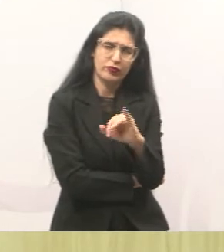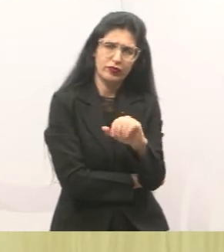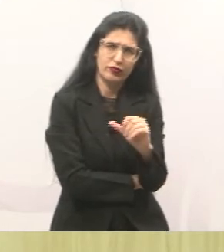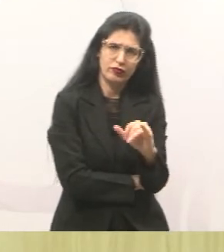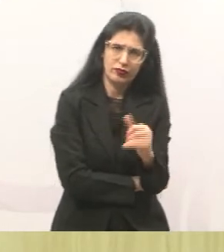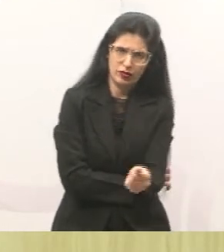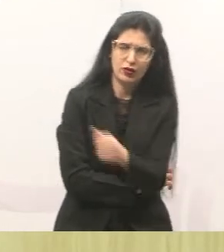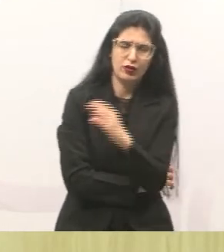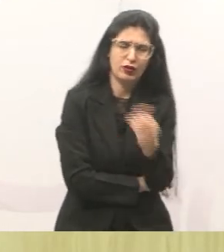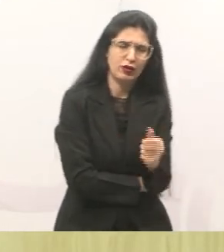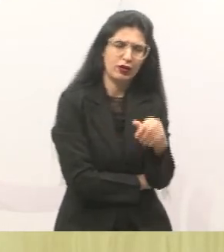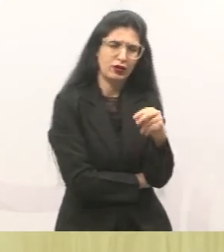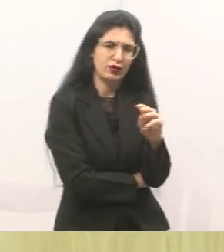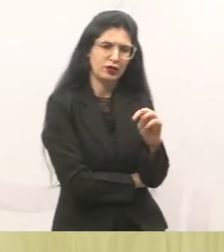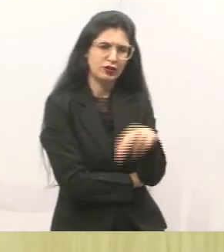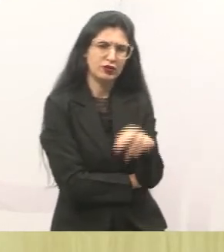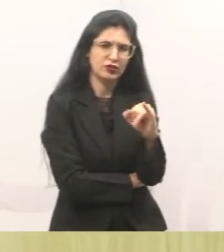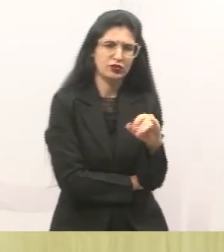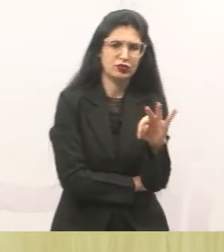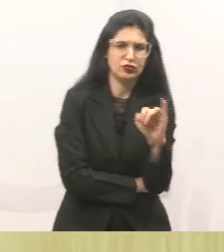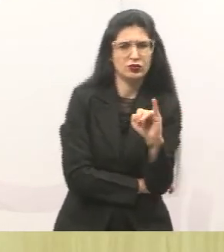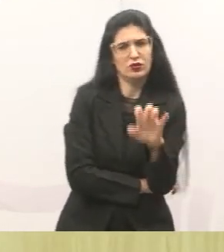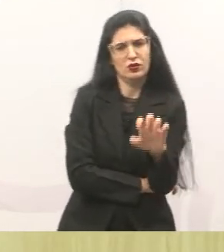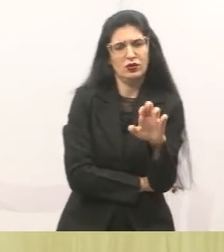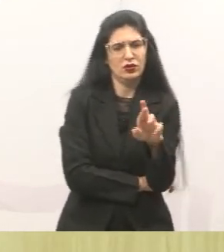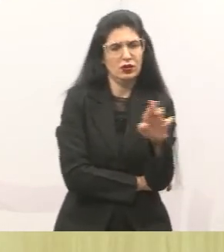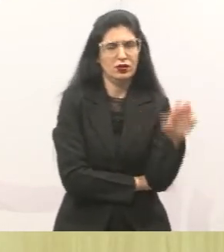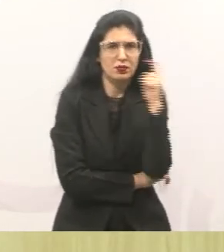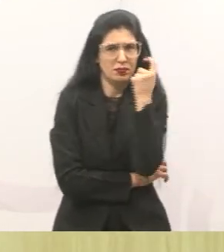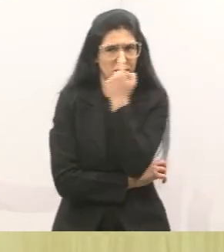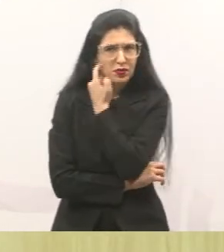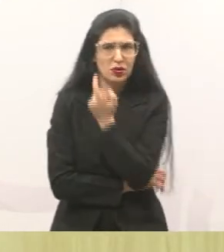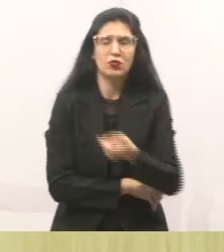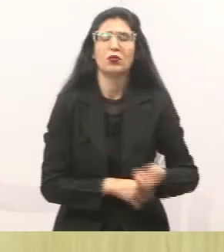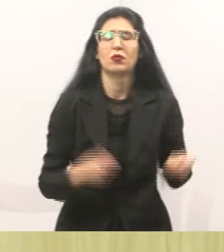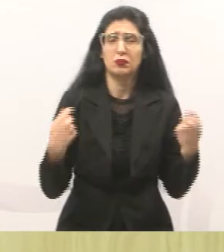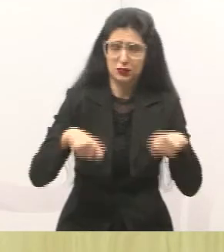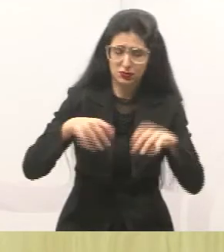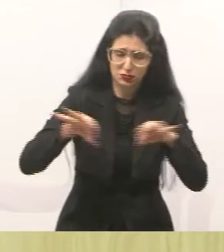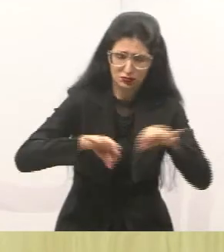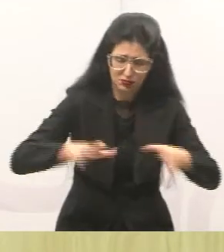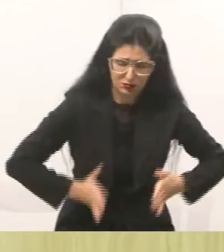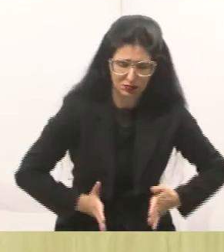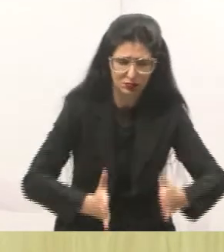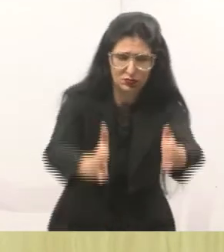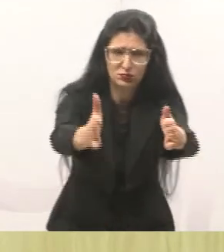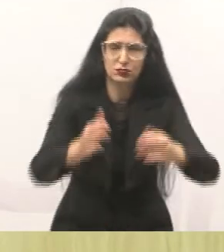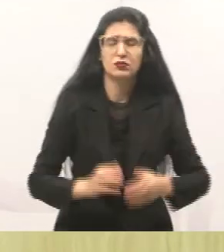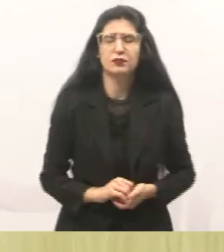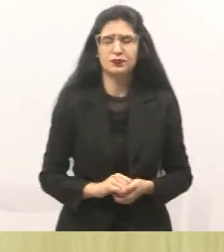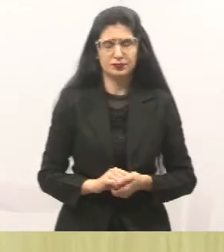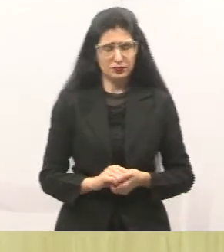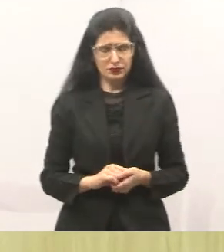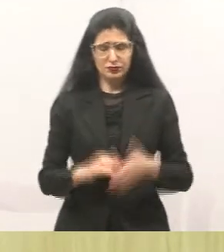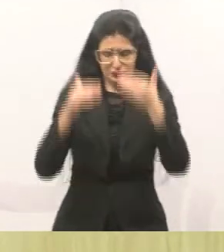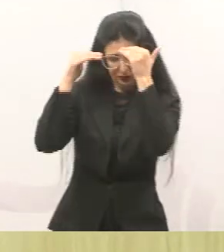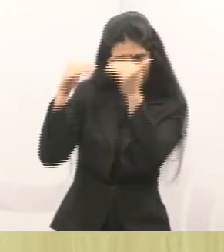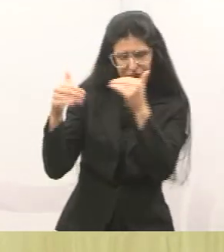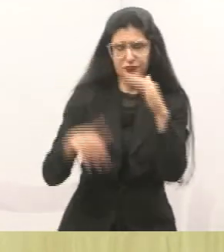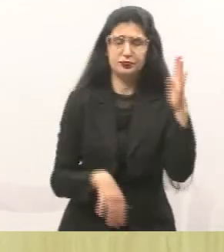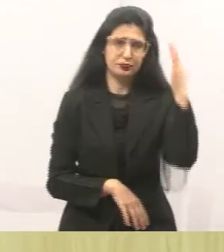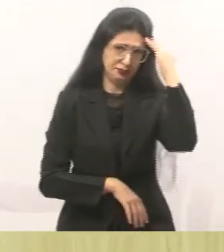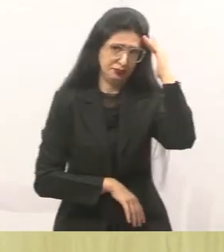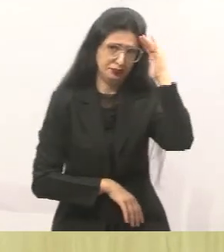na Rua Rosa Monteiro Lino, número 507, no distrito do Parque Meia Lua, em Jacareí. Assim, muito respeitosamente, recorremos à